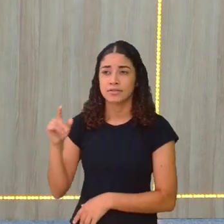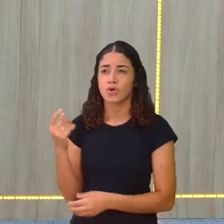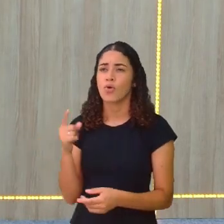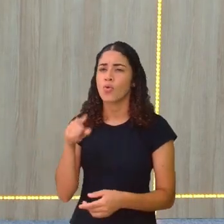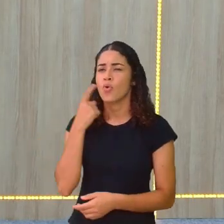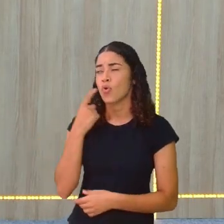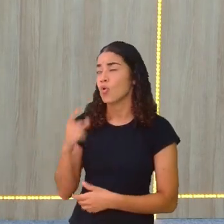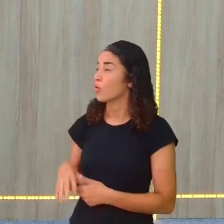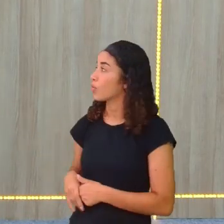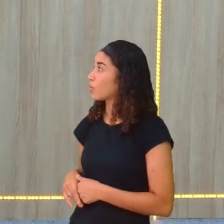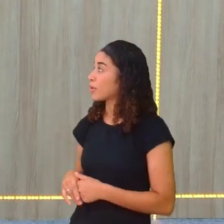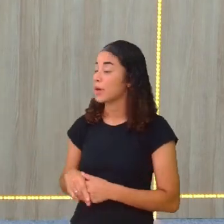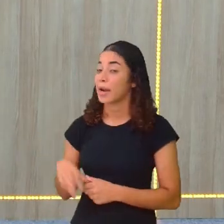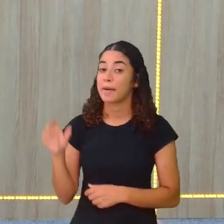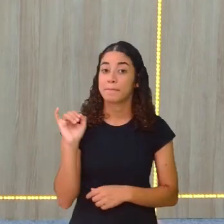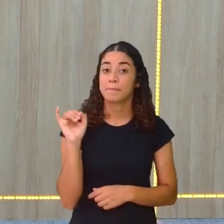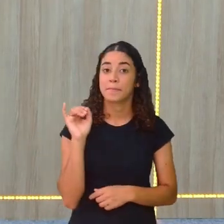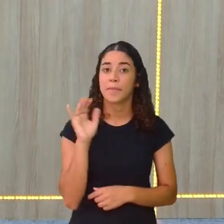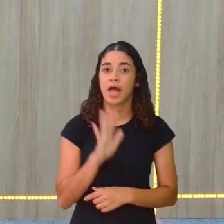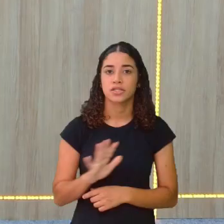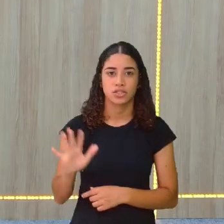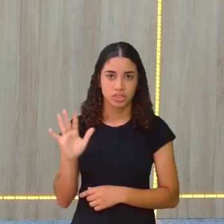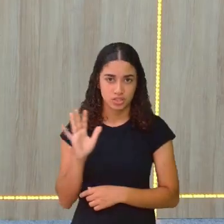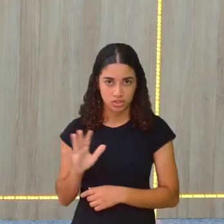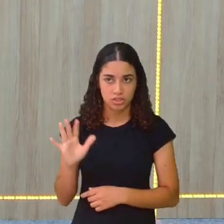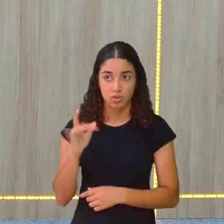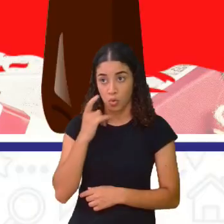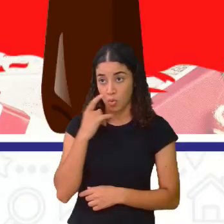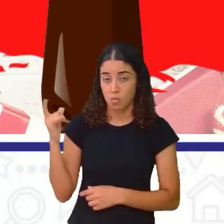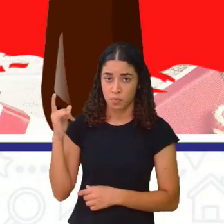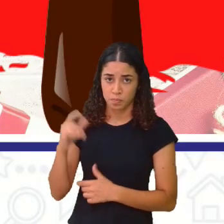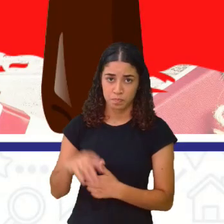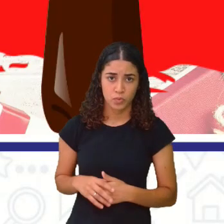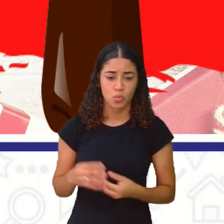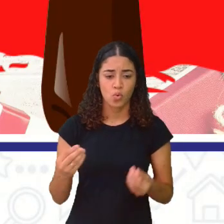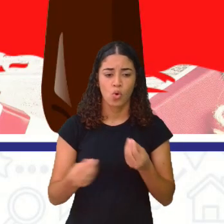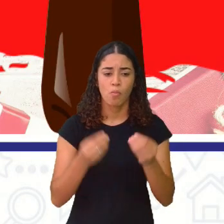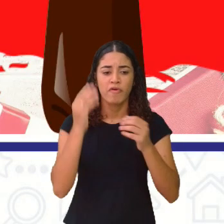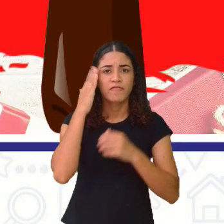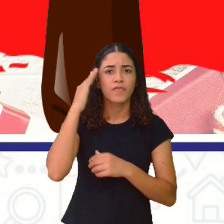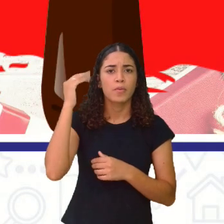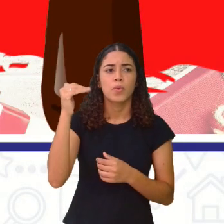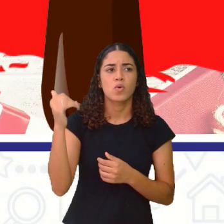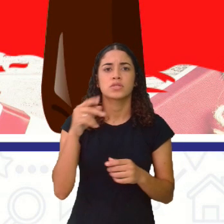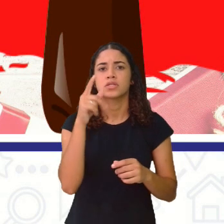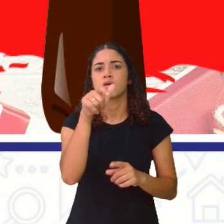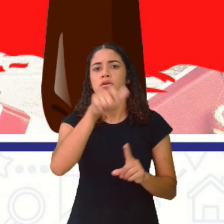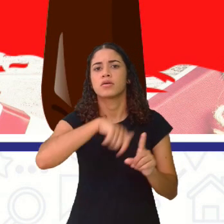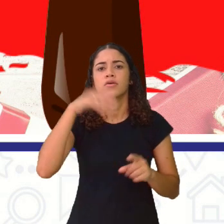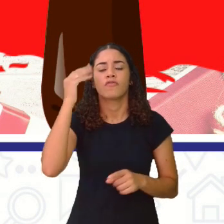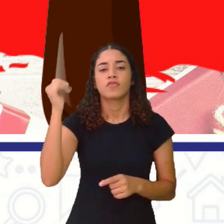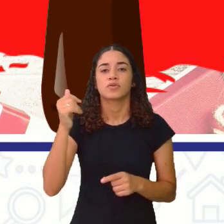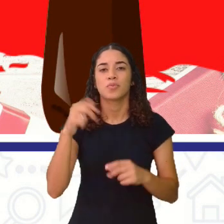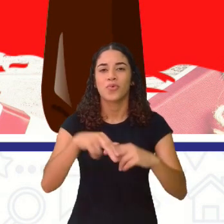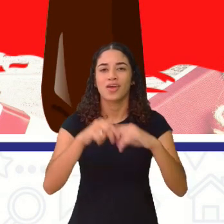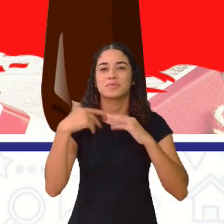foi popularizada? A imagem dele foi popularizada a partir da empresa, né,